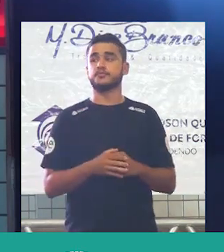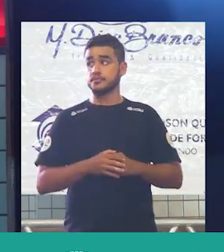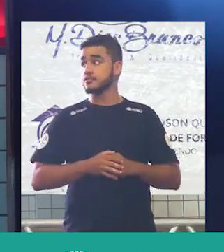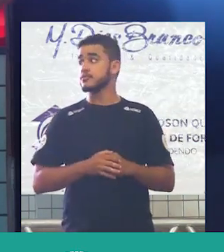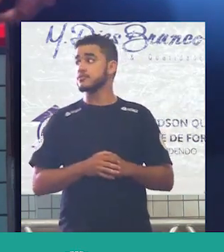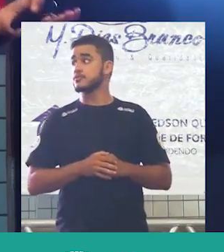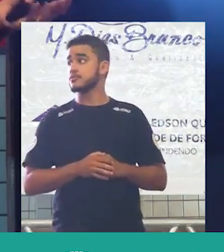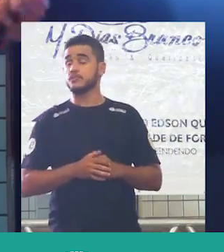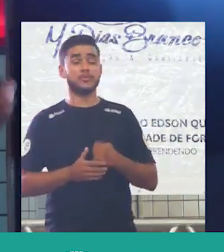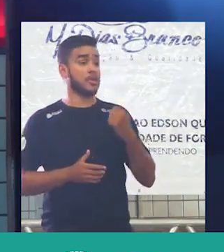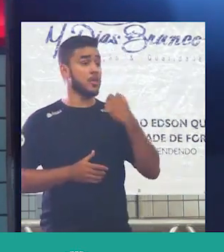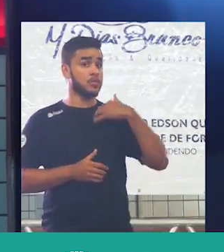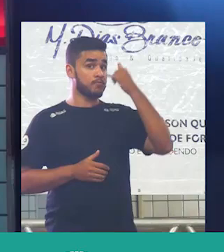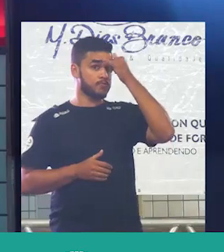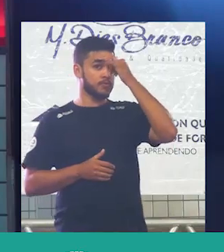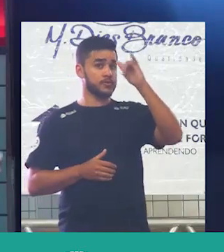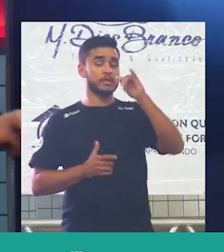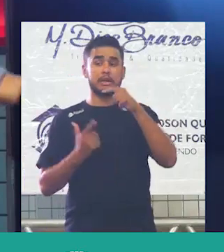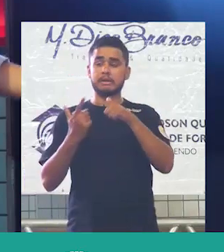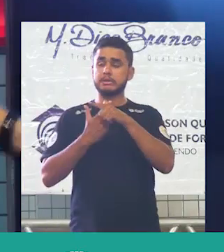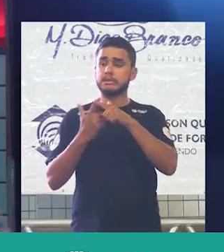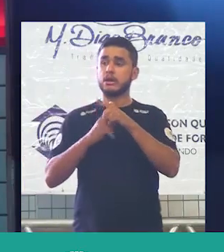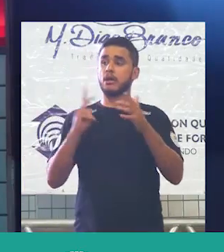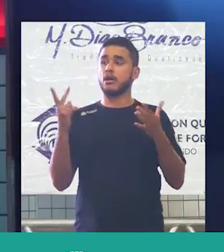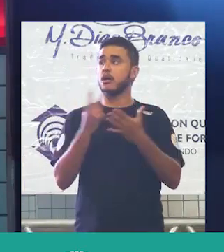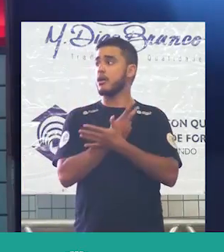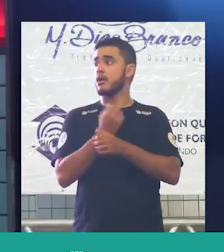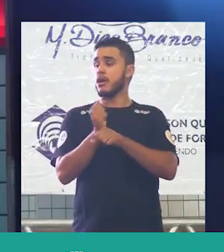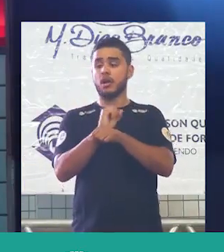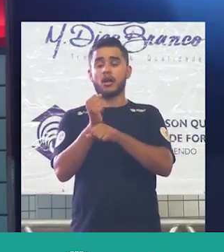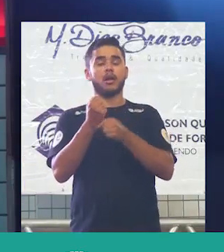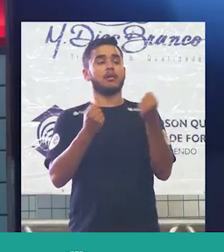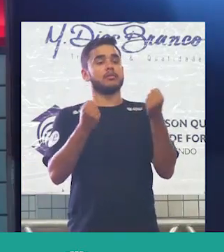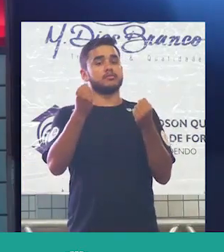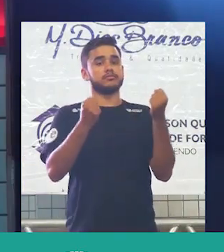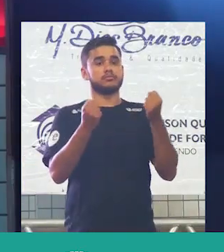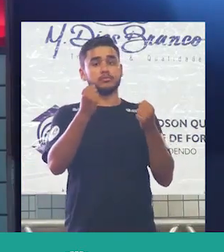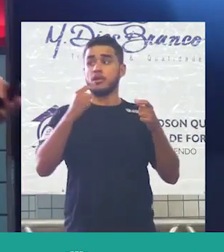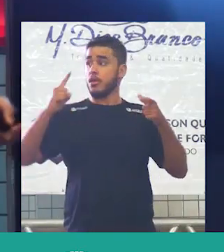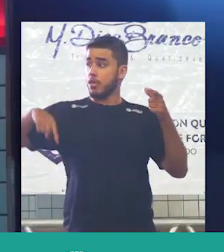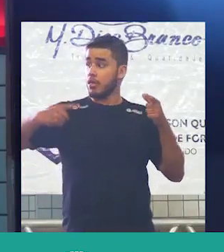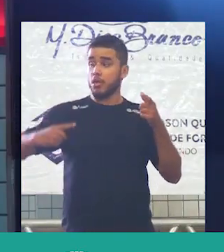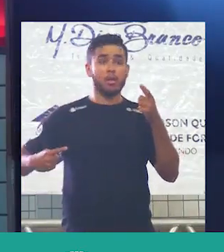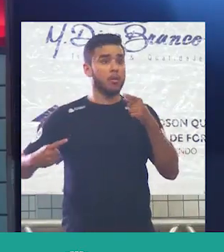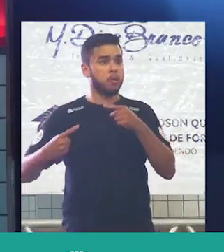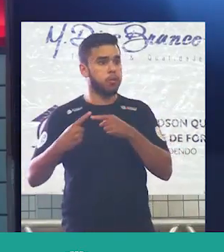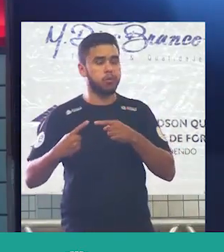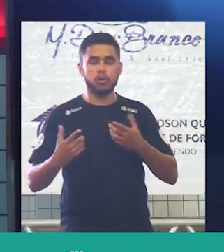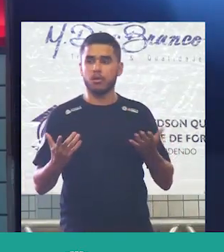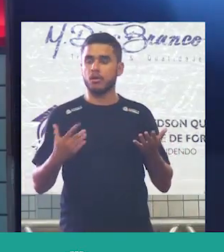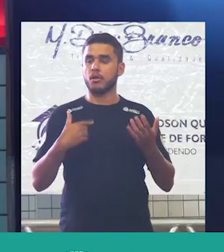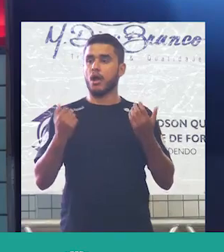para não correr risco. Vai que eu pego o meu carro, o pneu fura, a bateria morre,